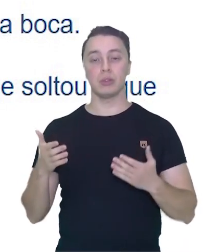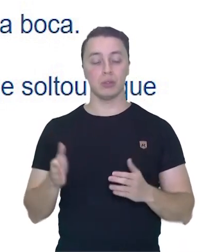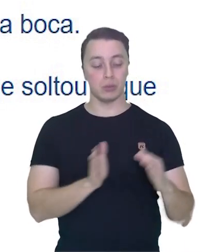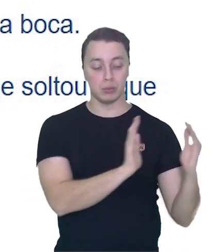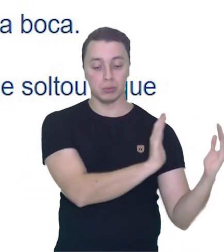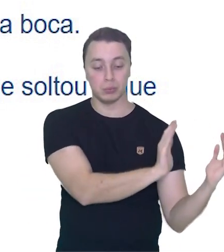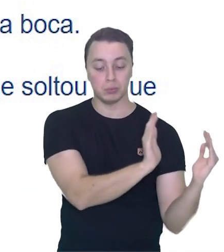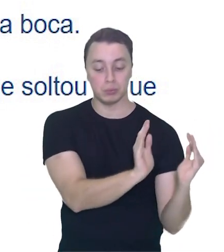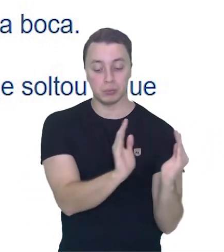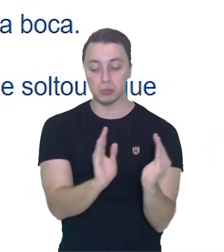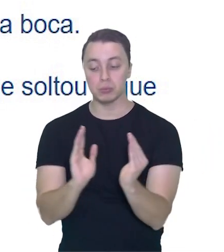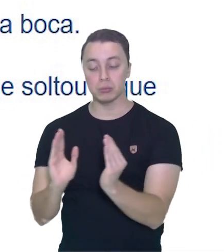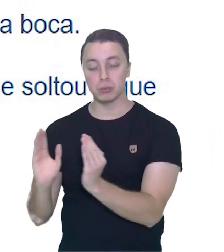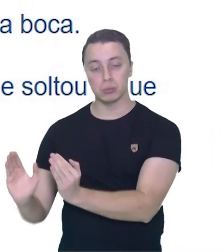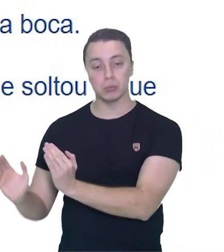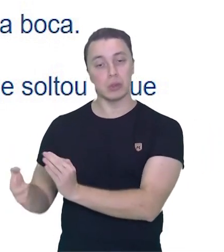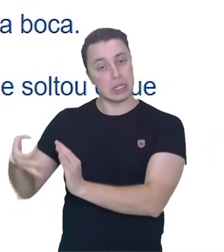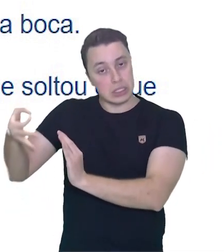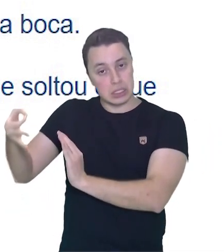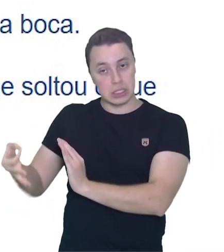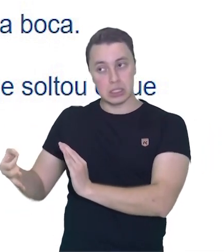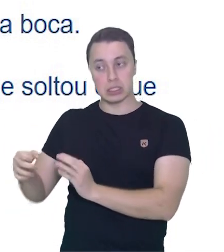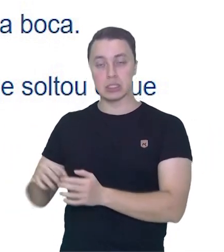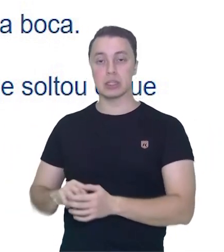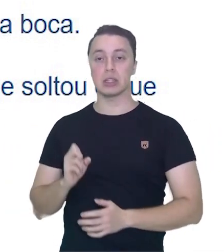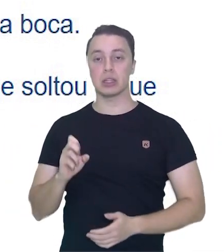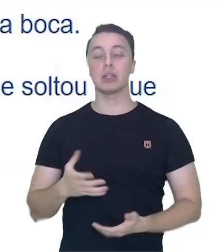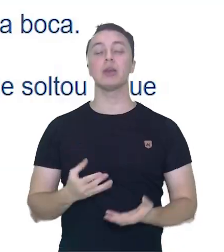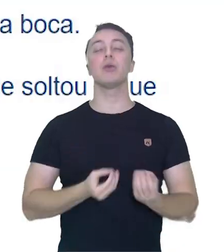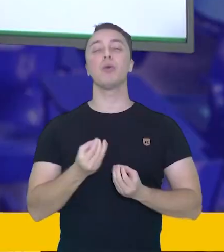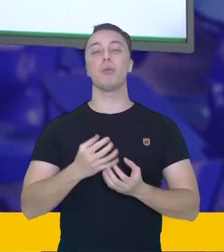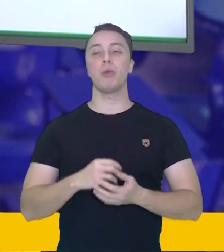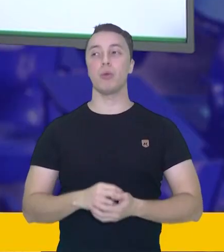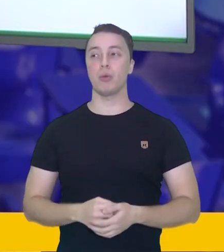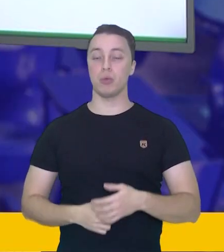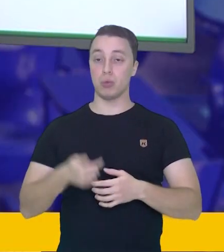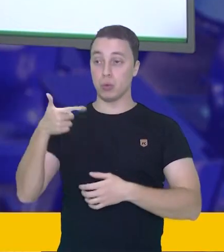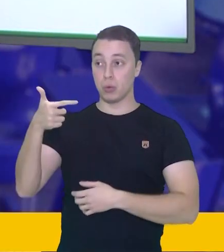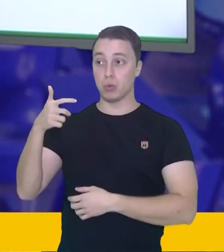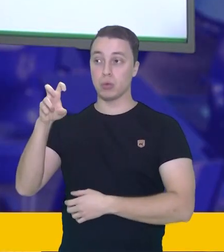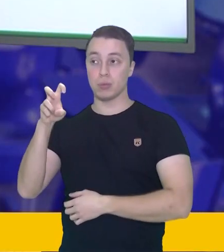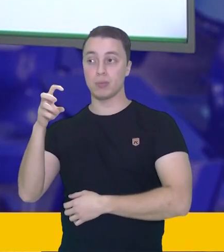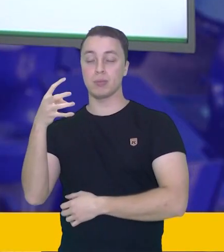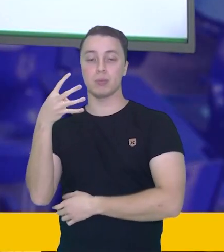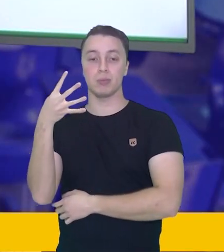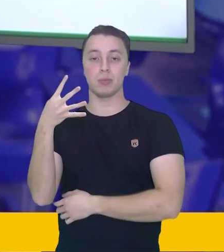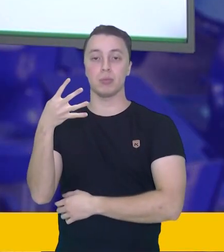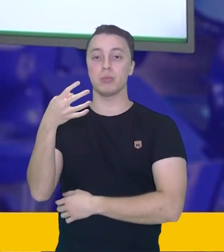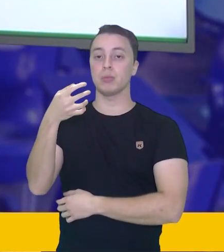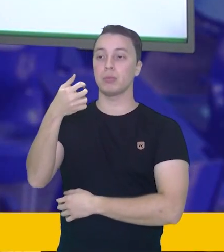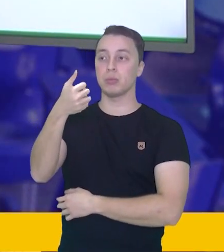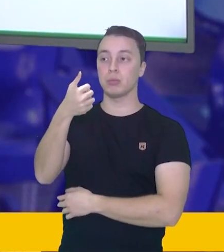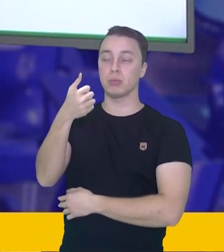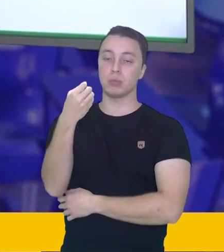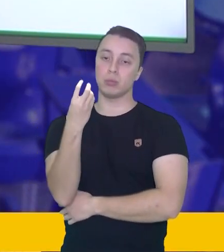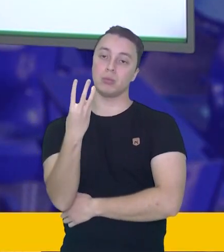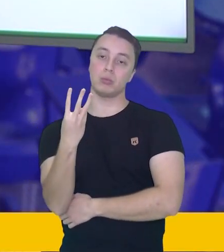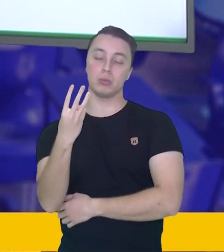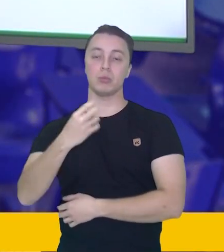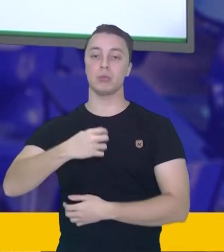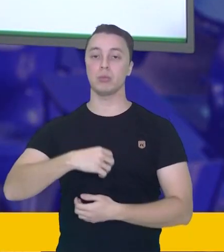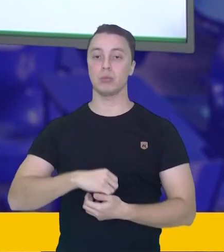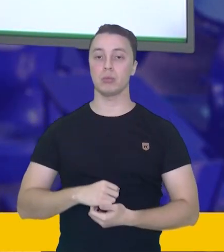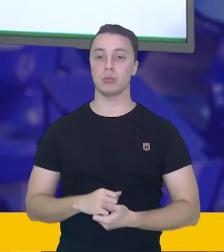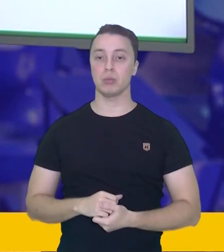Então, a enumeração correta para essa questão seria 2, 5, 4, 1